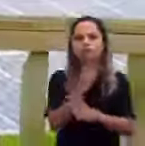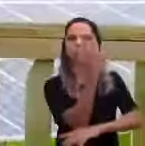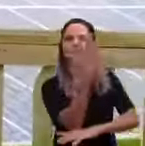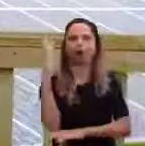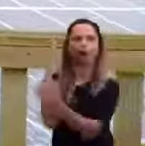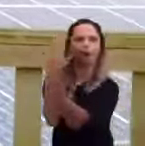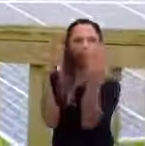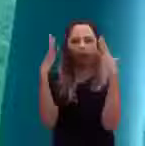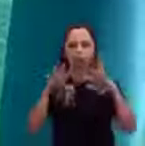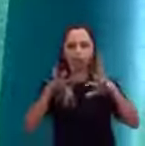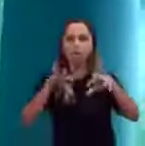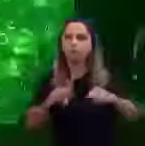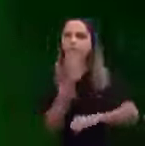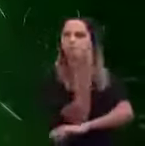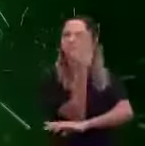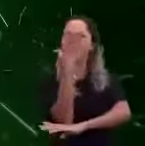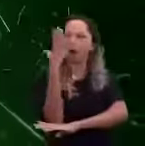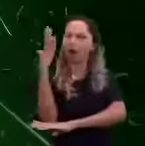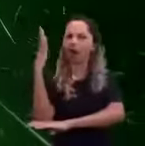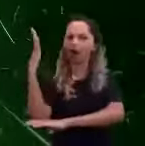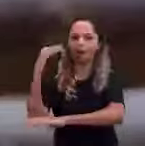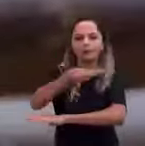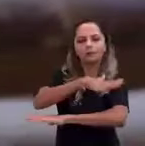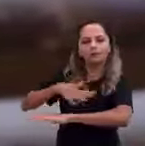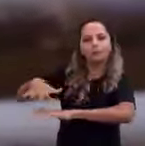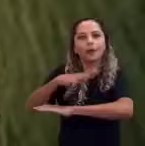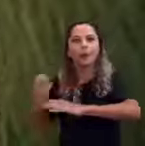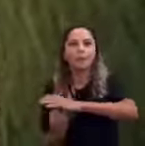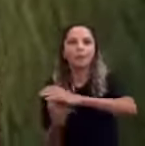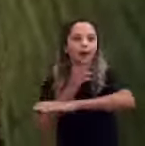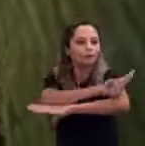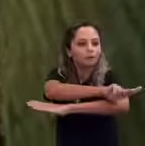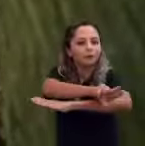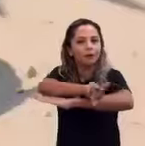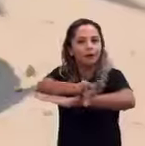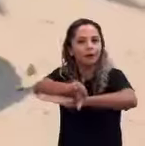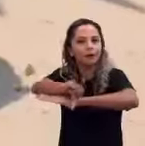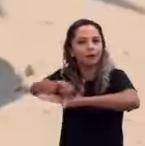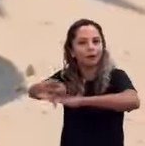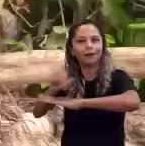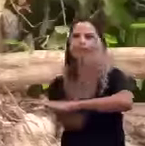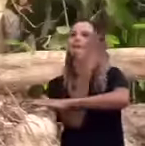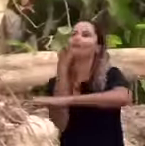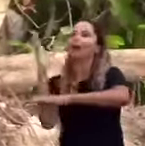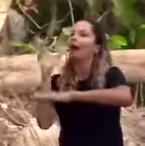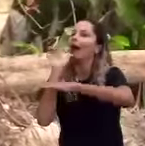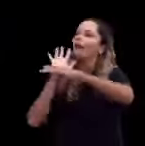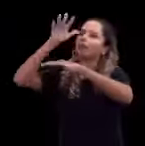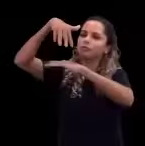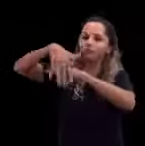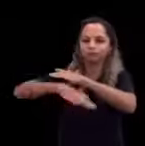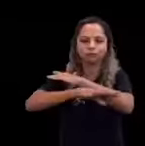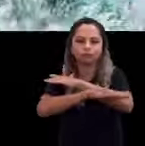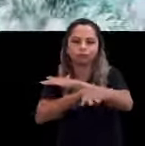Conquistamos e mantemos uma das mais vastas áreas territoriais, berço da maior biodiversidade do planeta